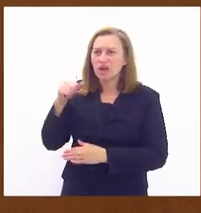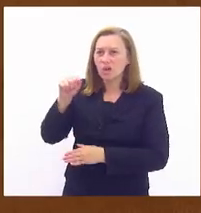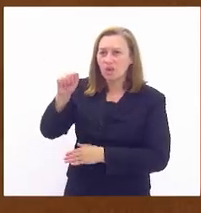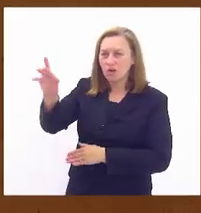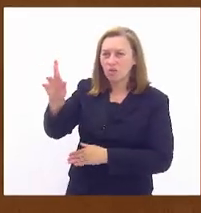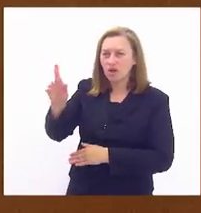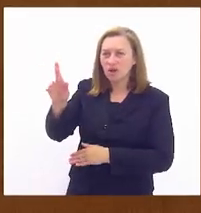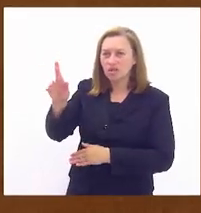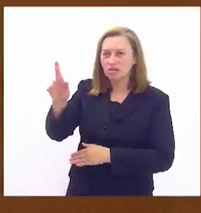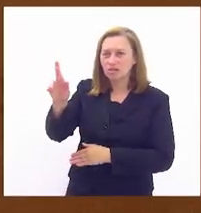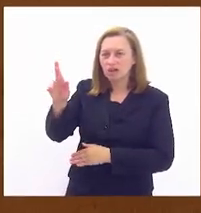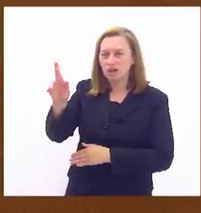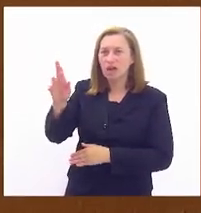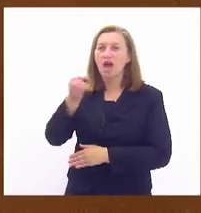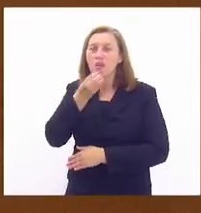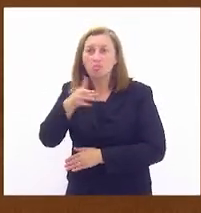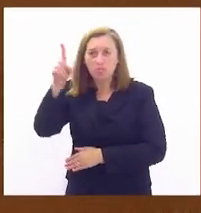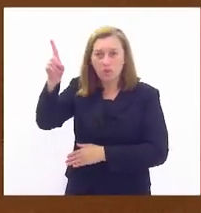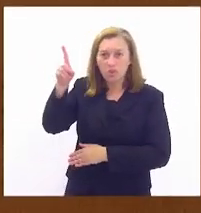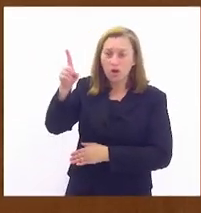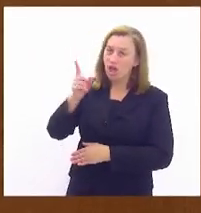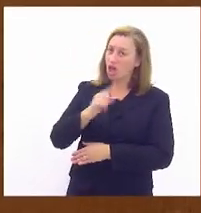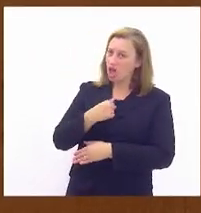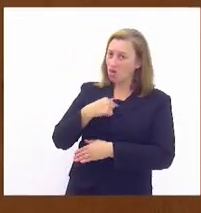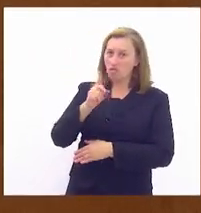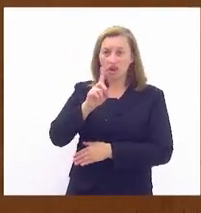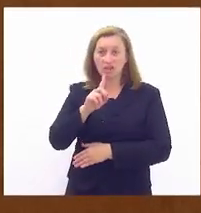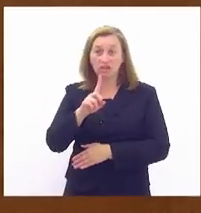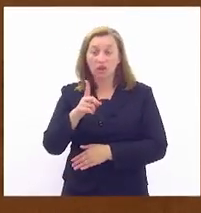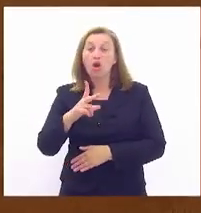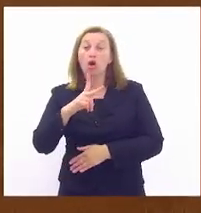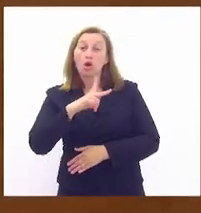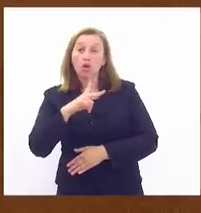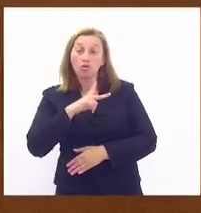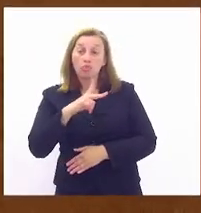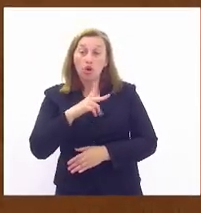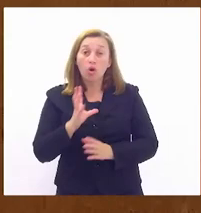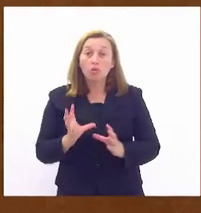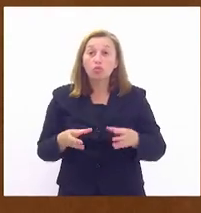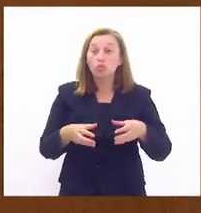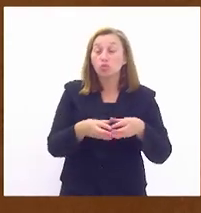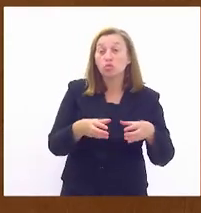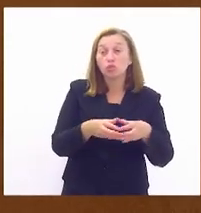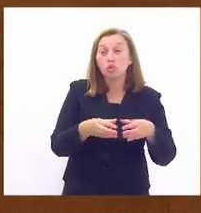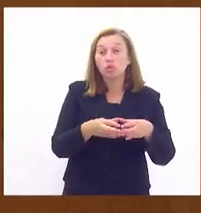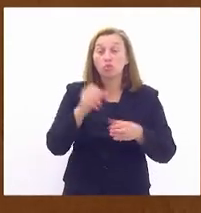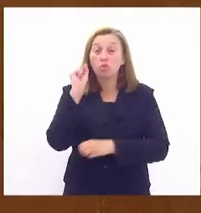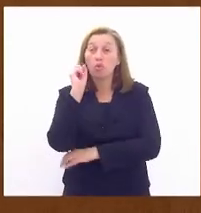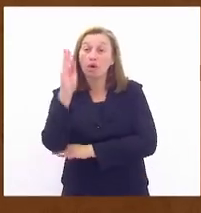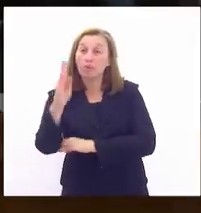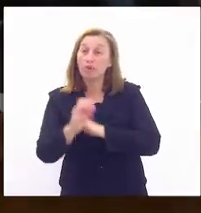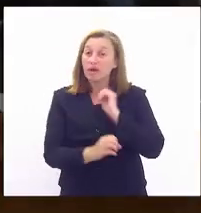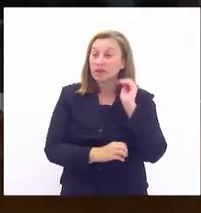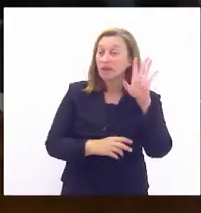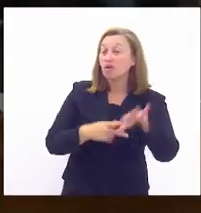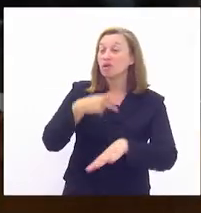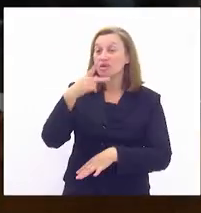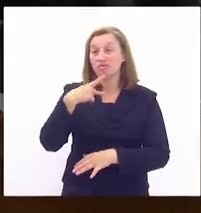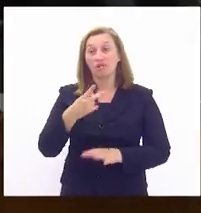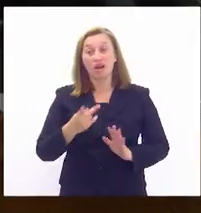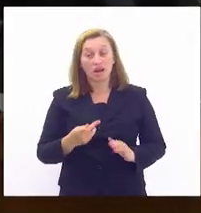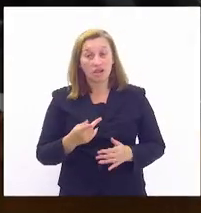isso? Eu não sou eu que estou afirmando, é o próprio órgão ambiental que divulga essa